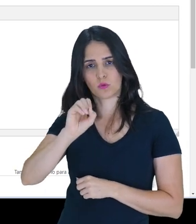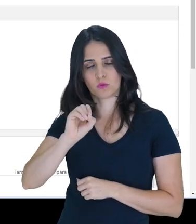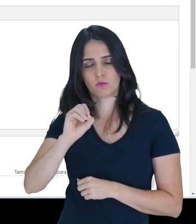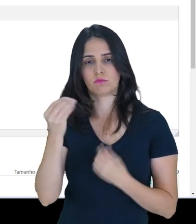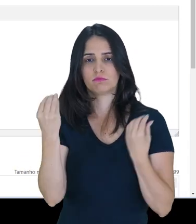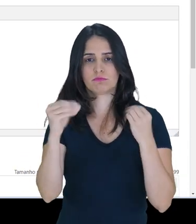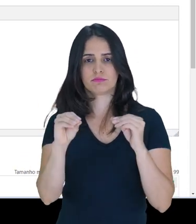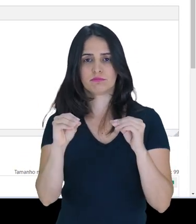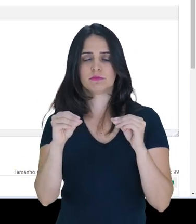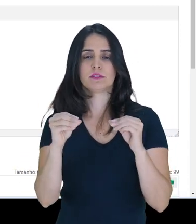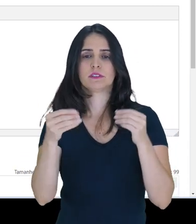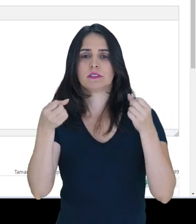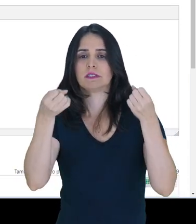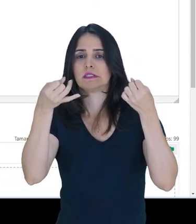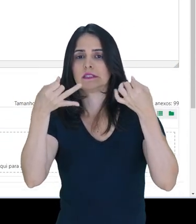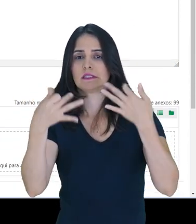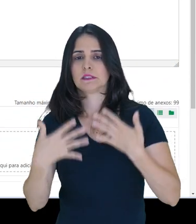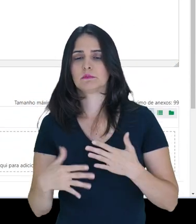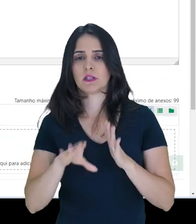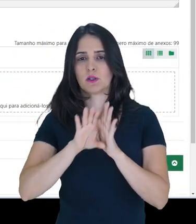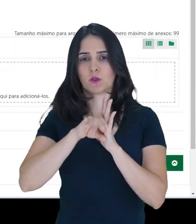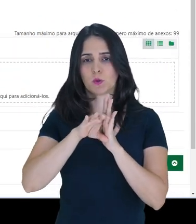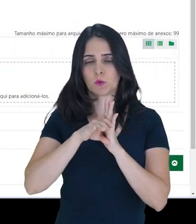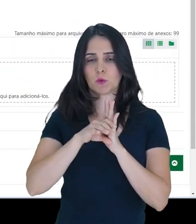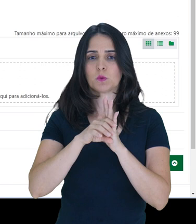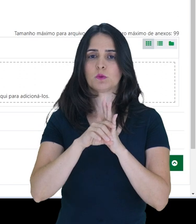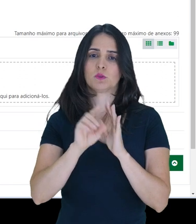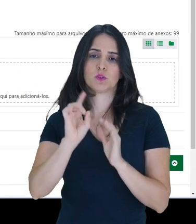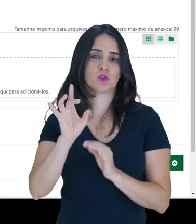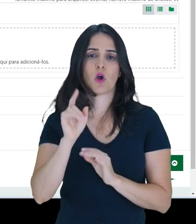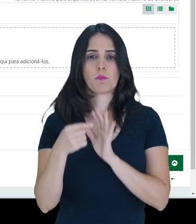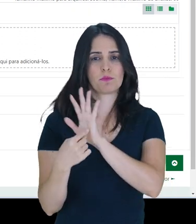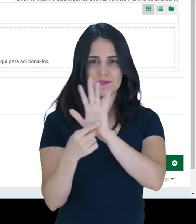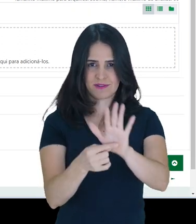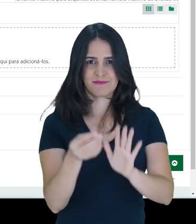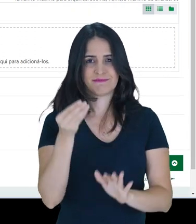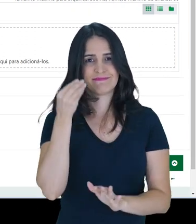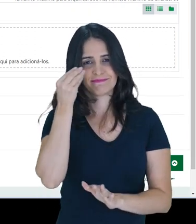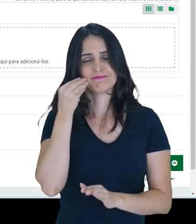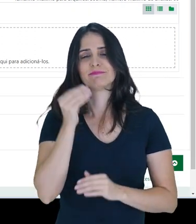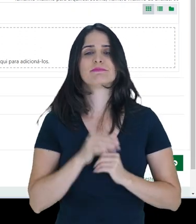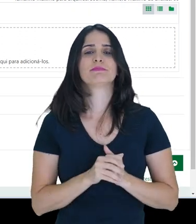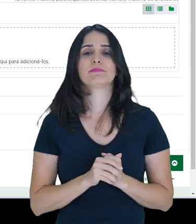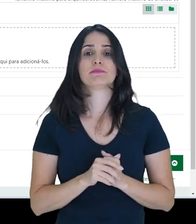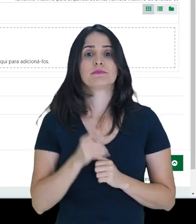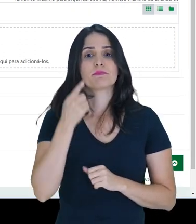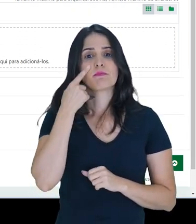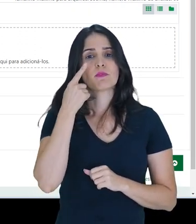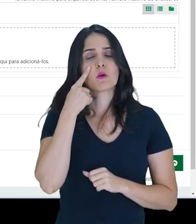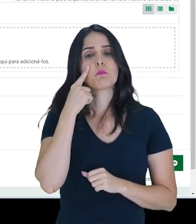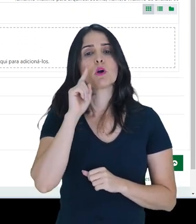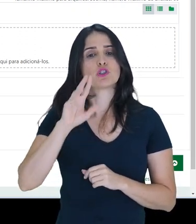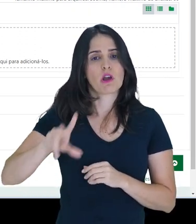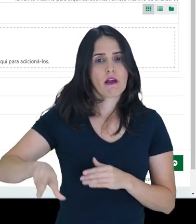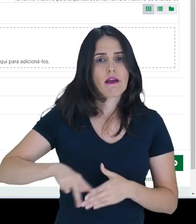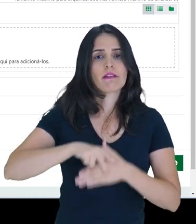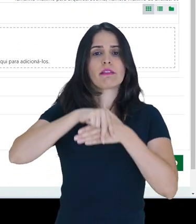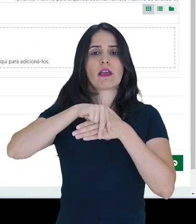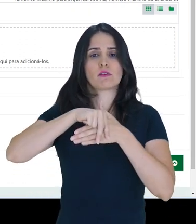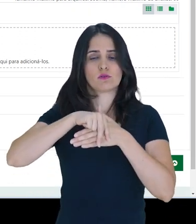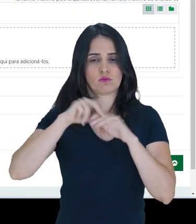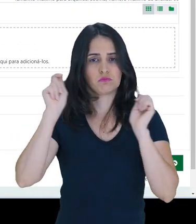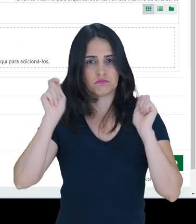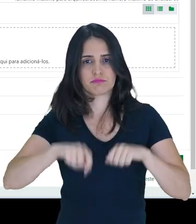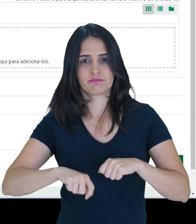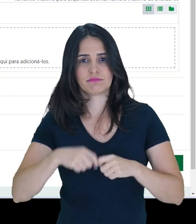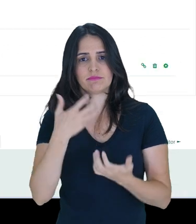e uma definição para ele é que só para teste Observe que eu posso também colocar um anexo